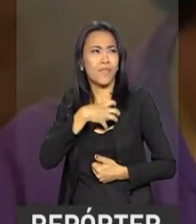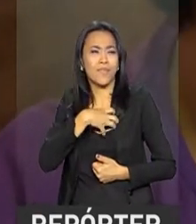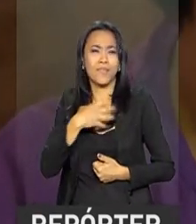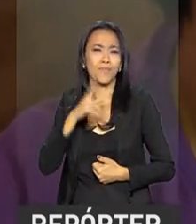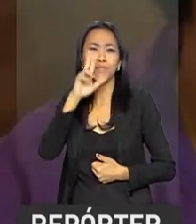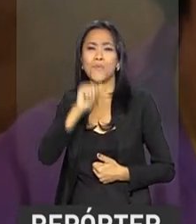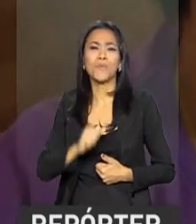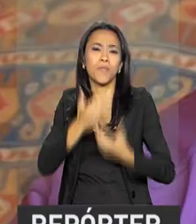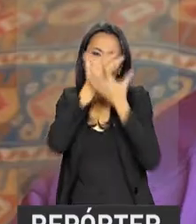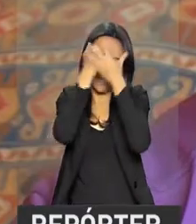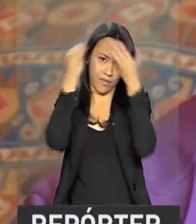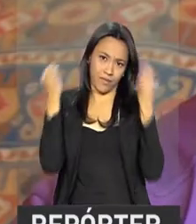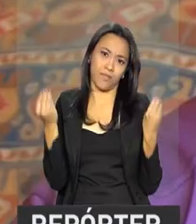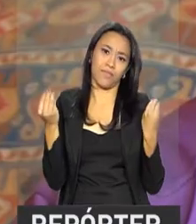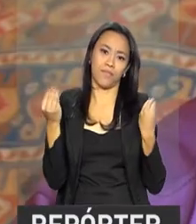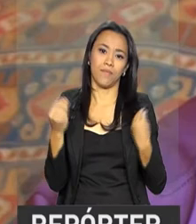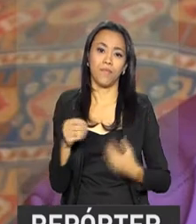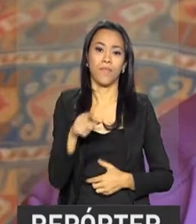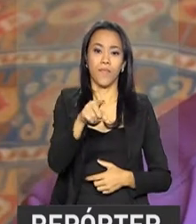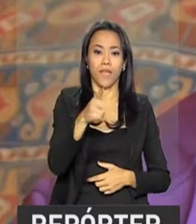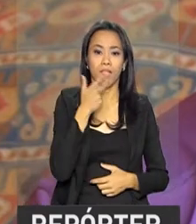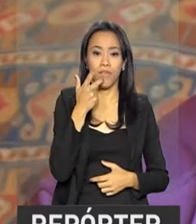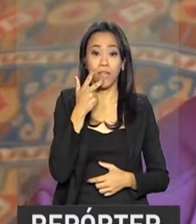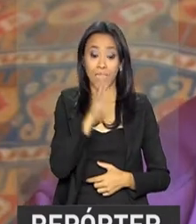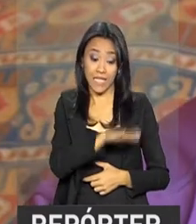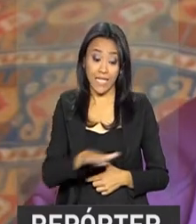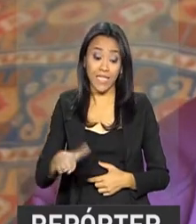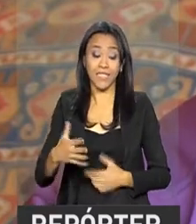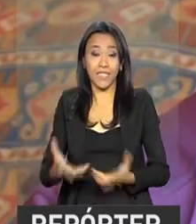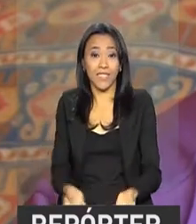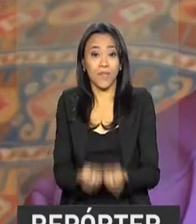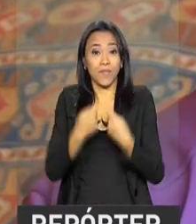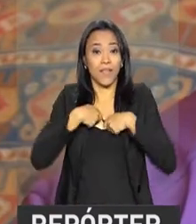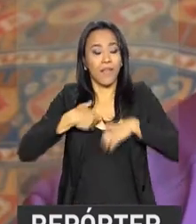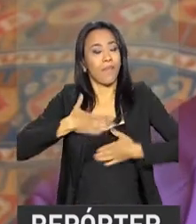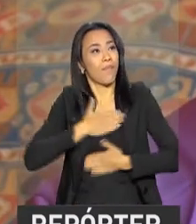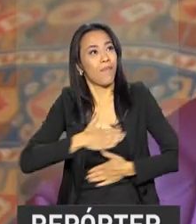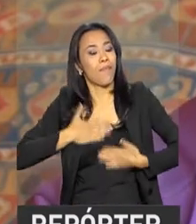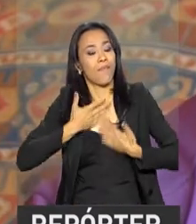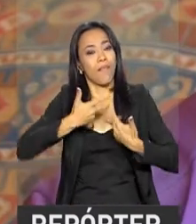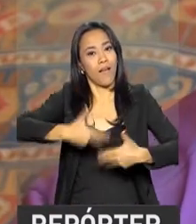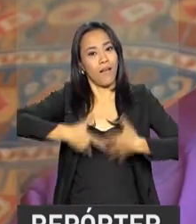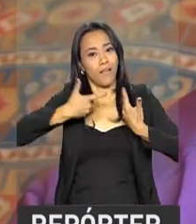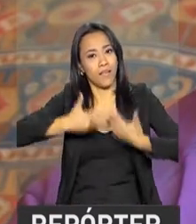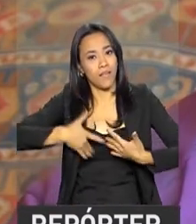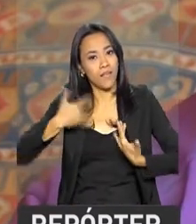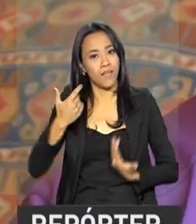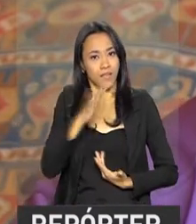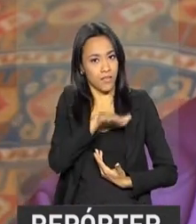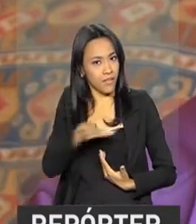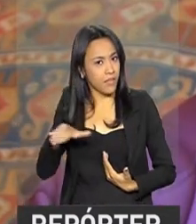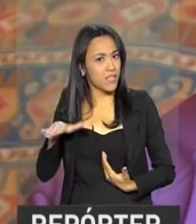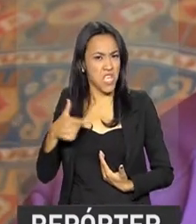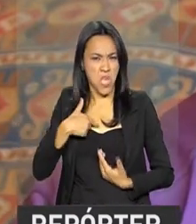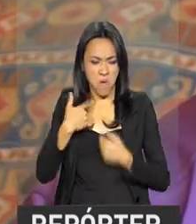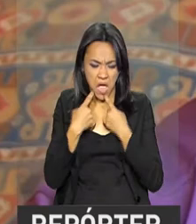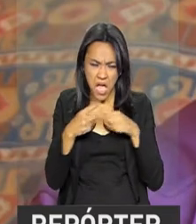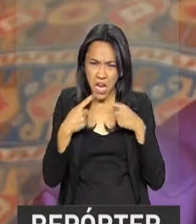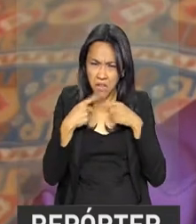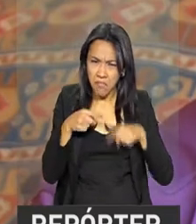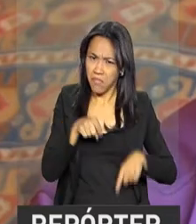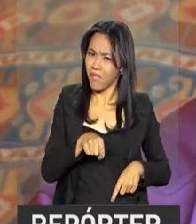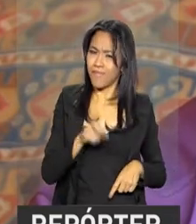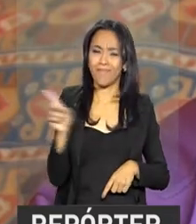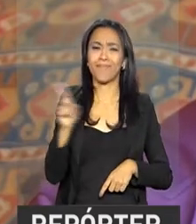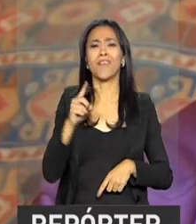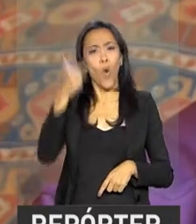serão apagados. São umas crianças que só nos deram prazer, só nos deram alegria. Não tenho nada a reclamar. Se eu tivesse